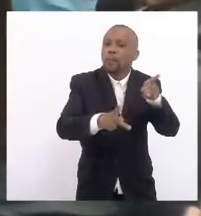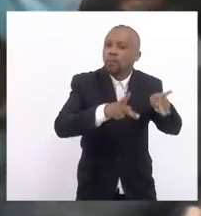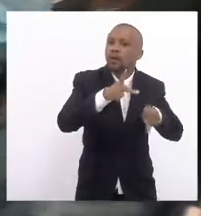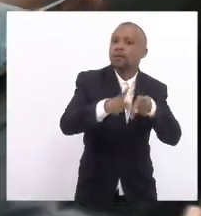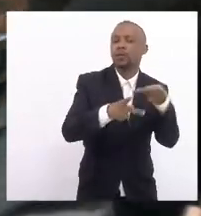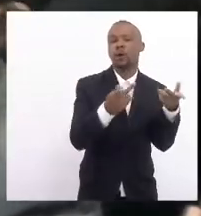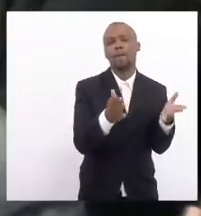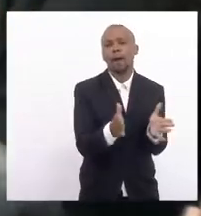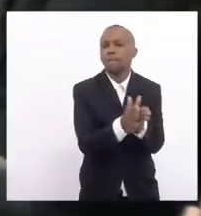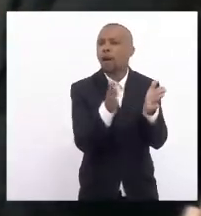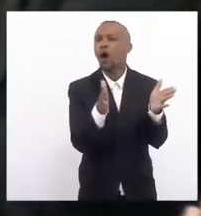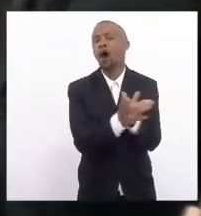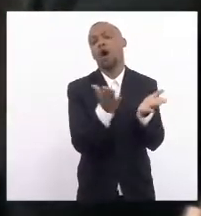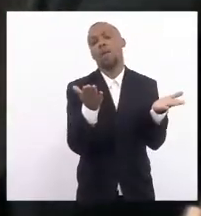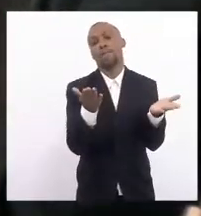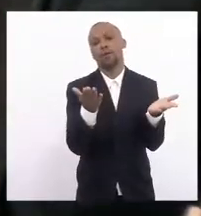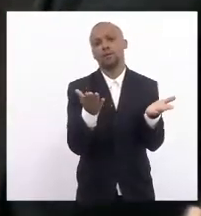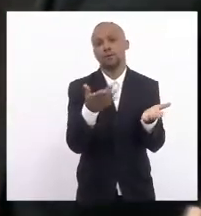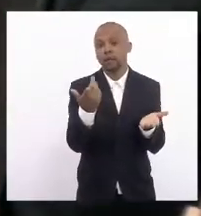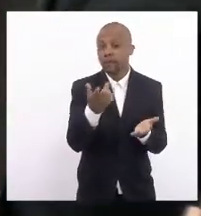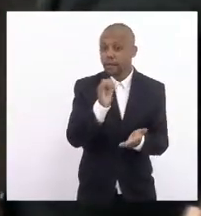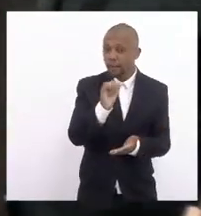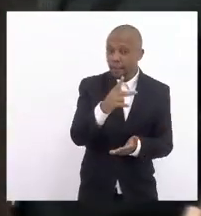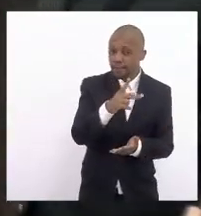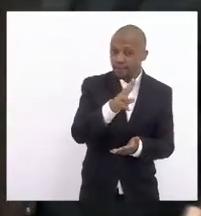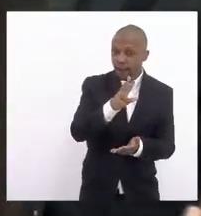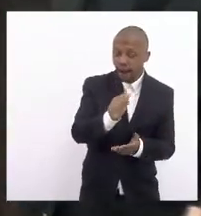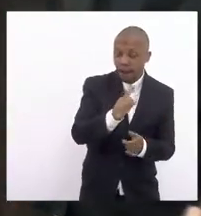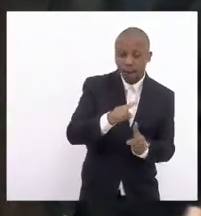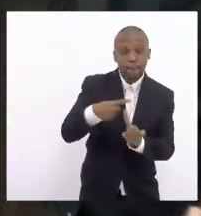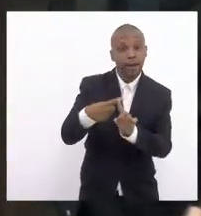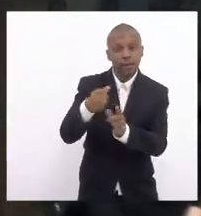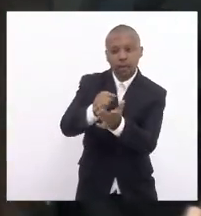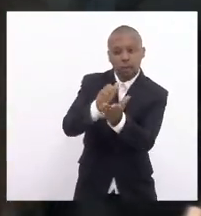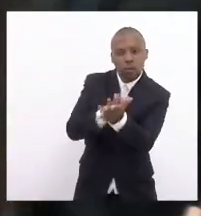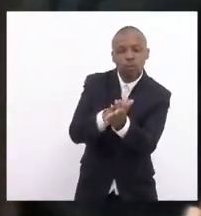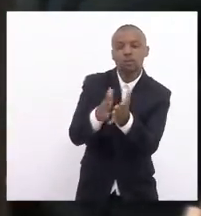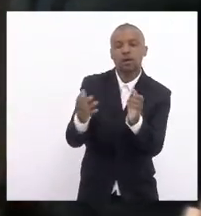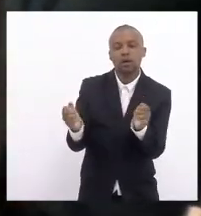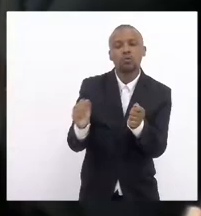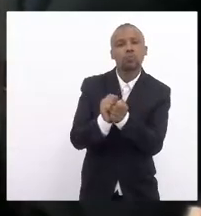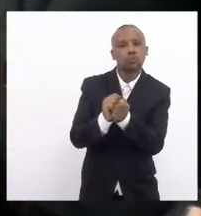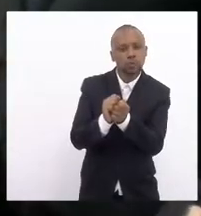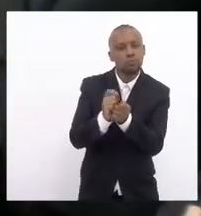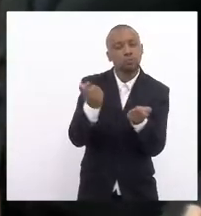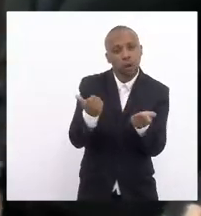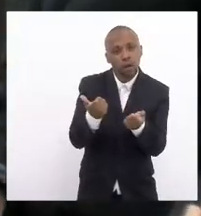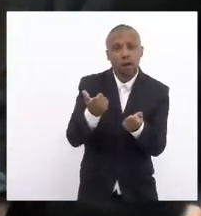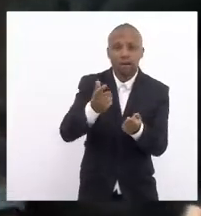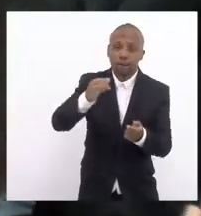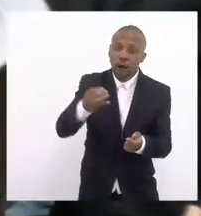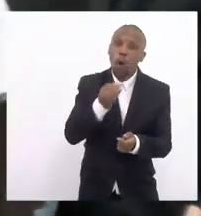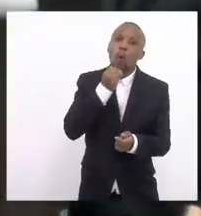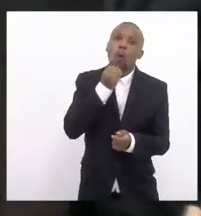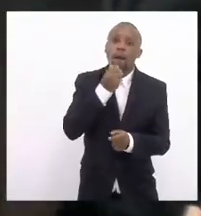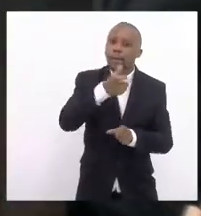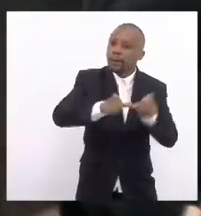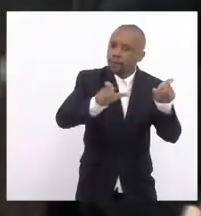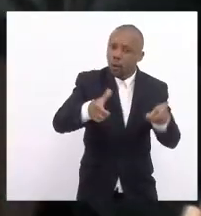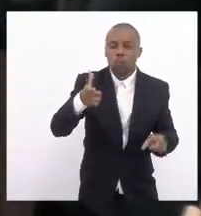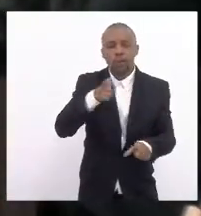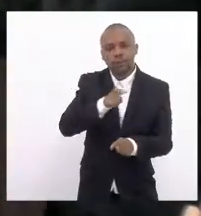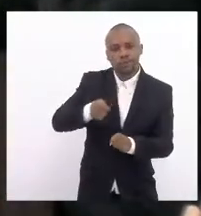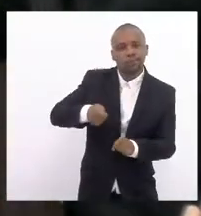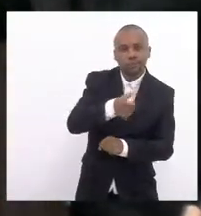não só o parcelamento do PVA, como também das multas, que isso vai dar oportunidade para que as pessoas possam se beneficiar mais ainda. Então, okay. Sub Bernardo, estamos